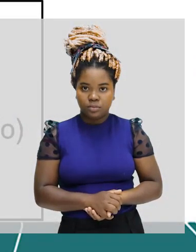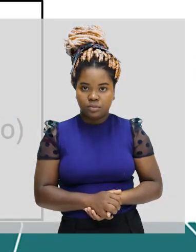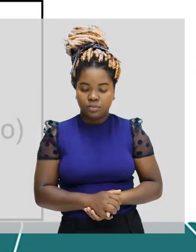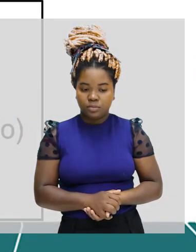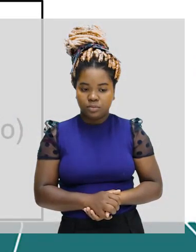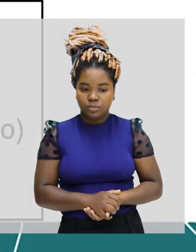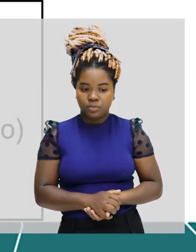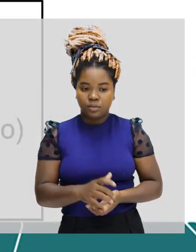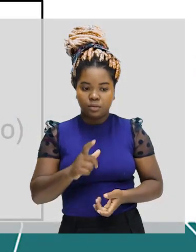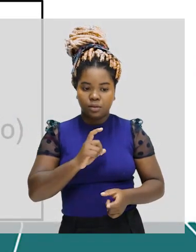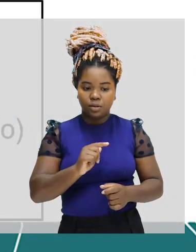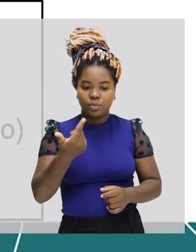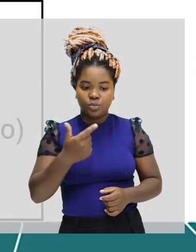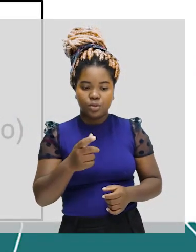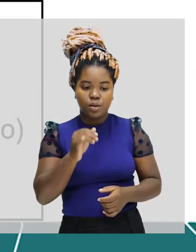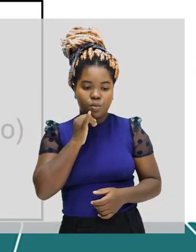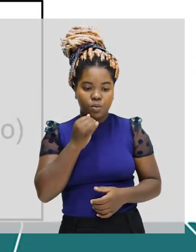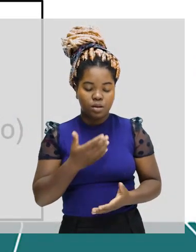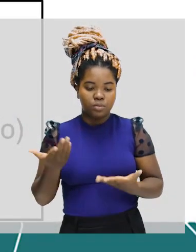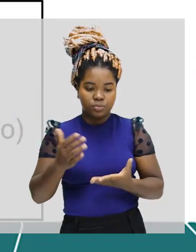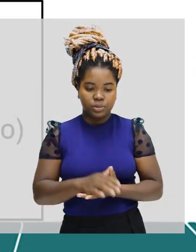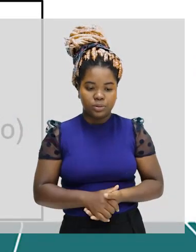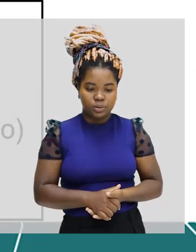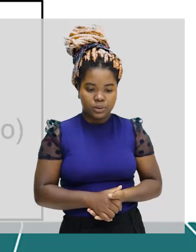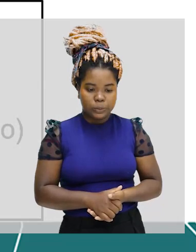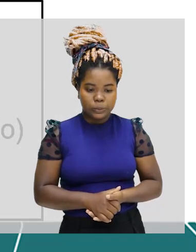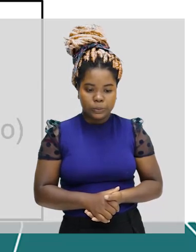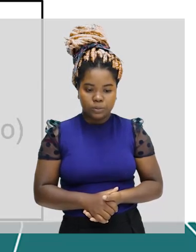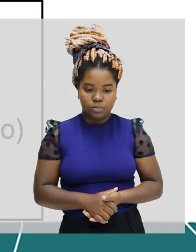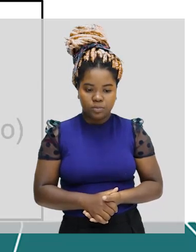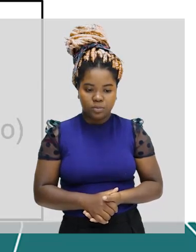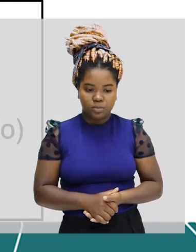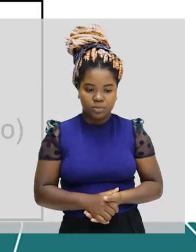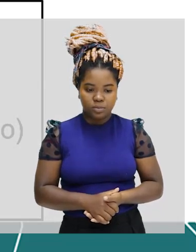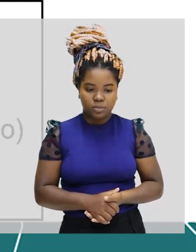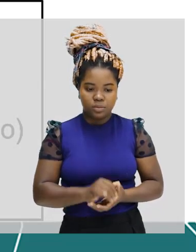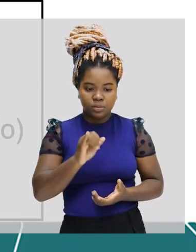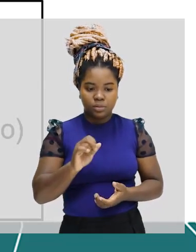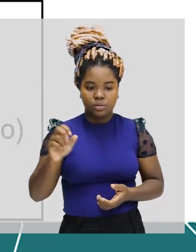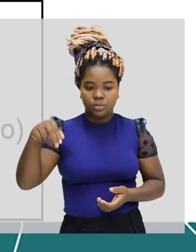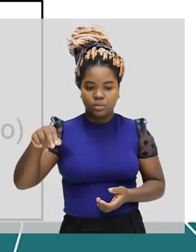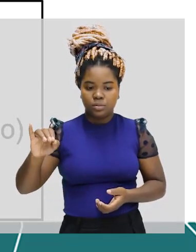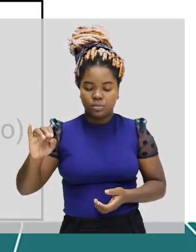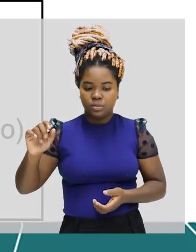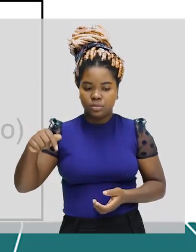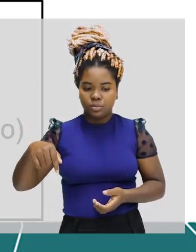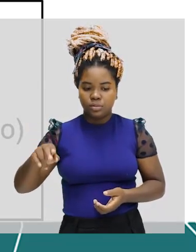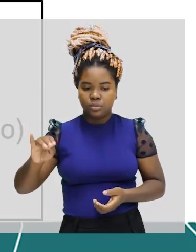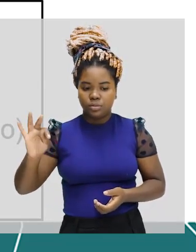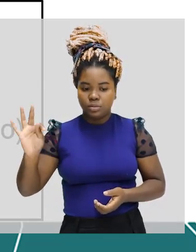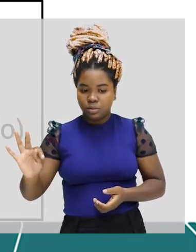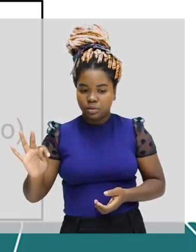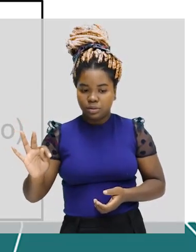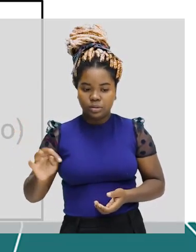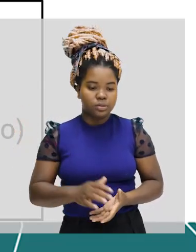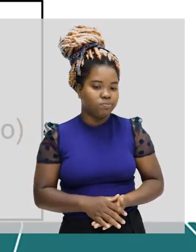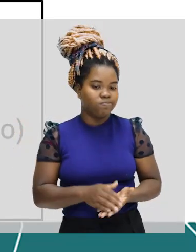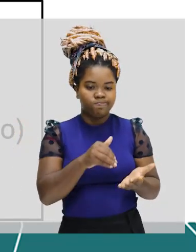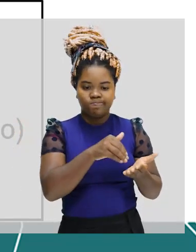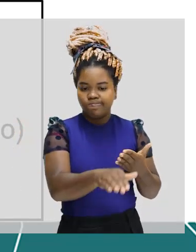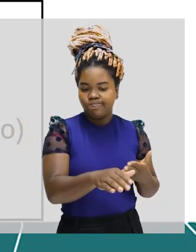I quit my job. Ou você pode dizer I resign, quer dizer eu me demito.